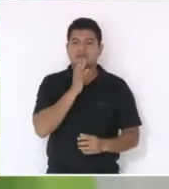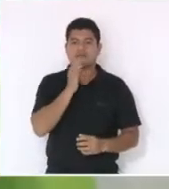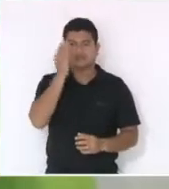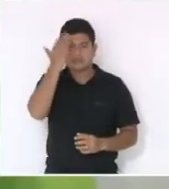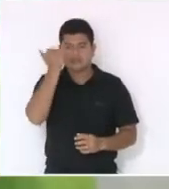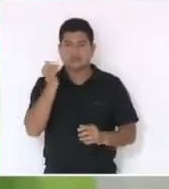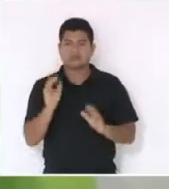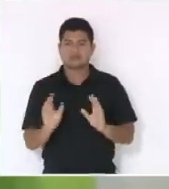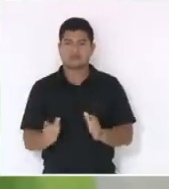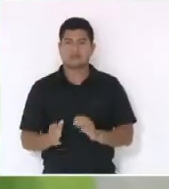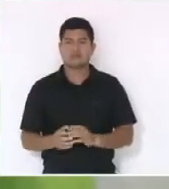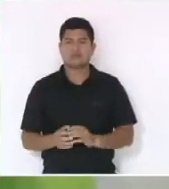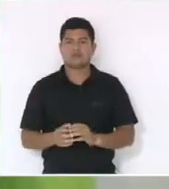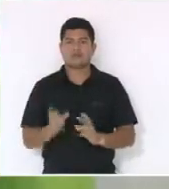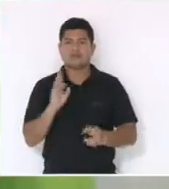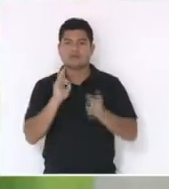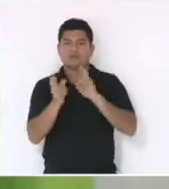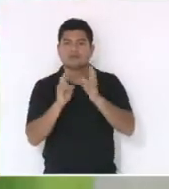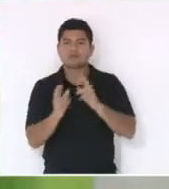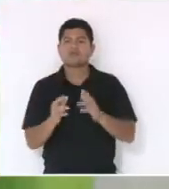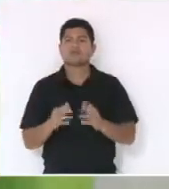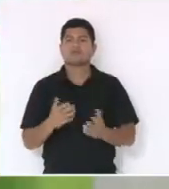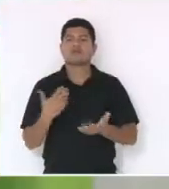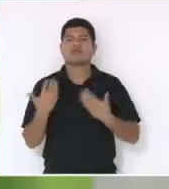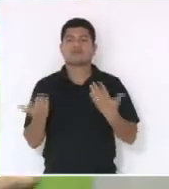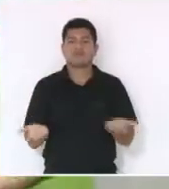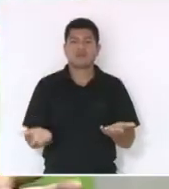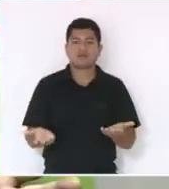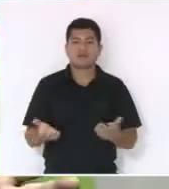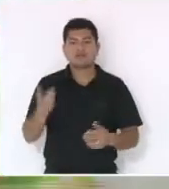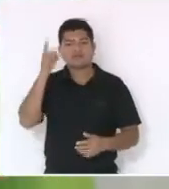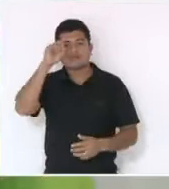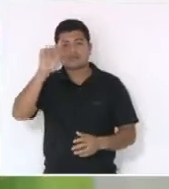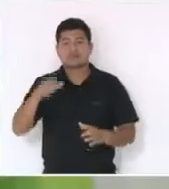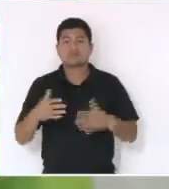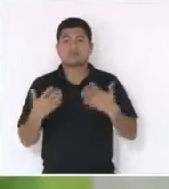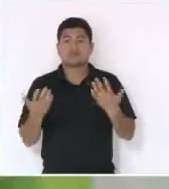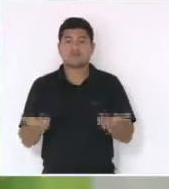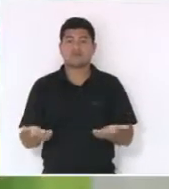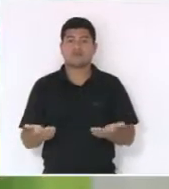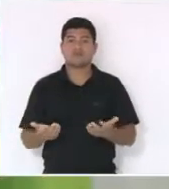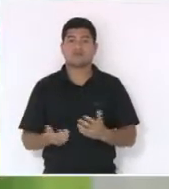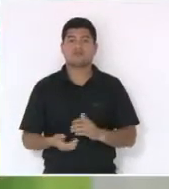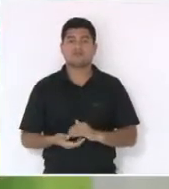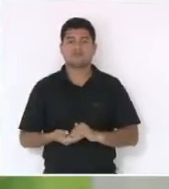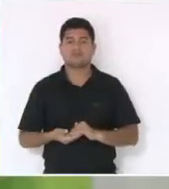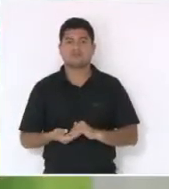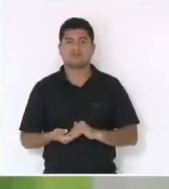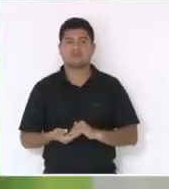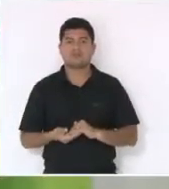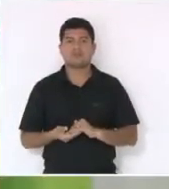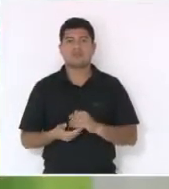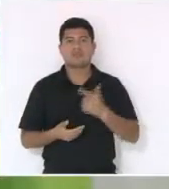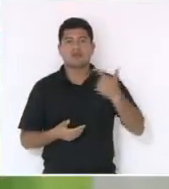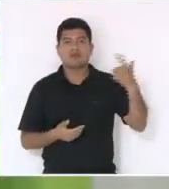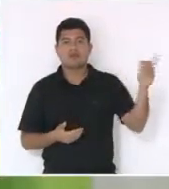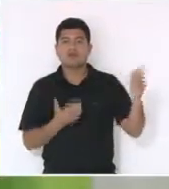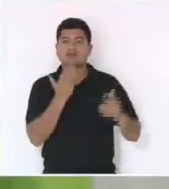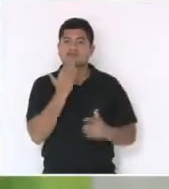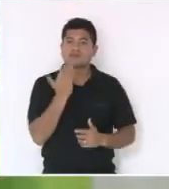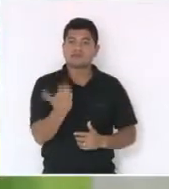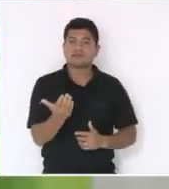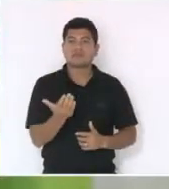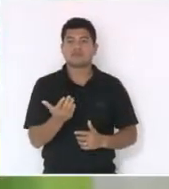qual rodovia, em qual dia. Outra demanda que nós temos bastante é pedido